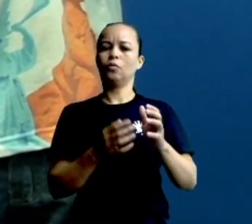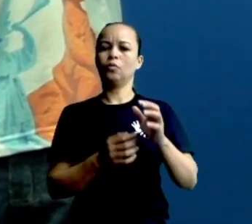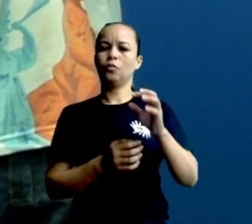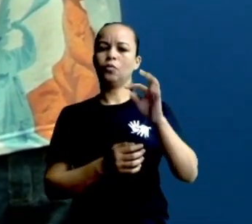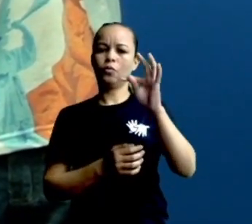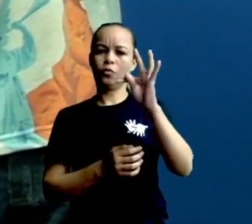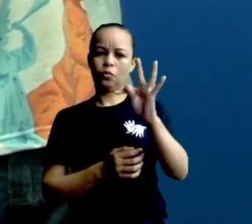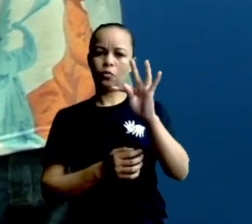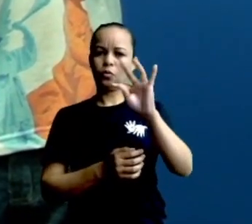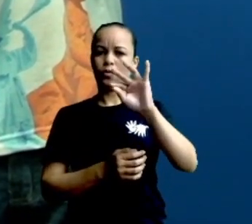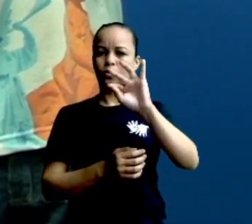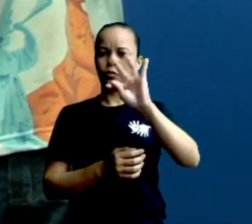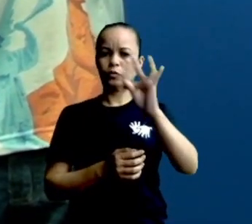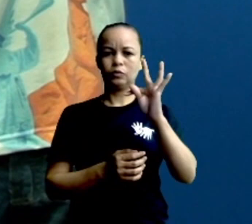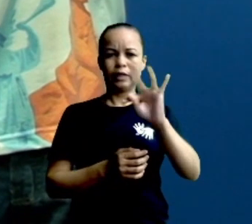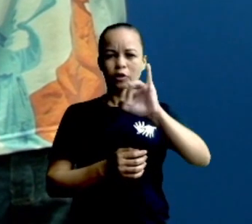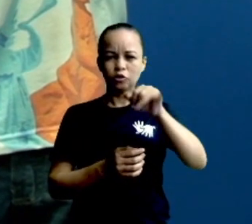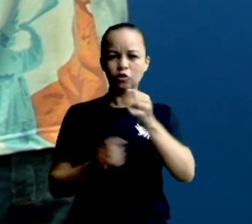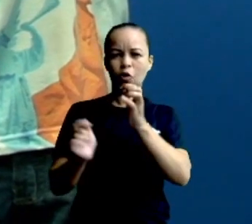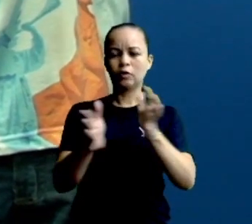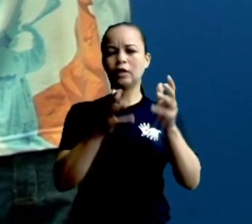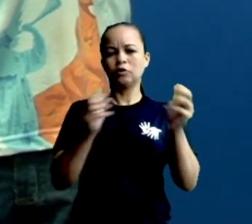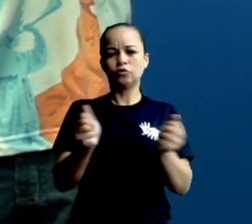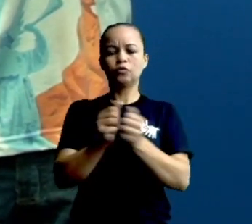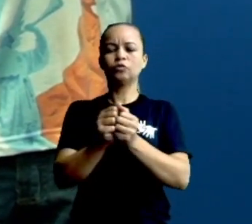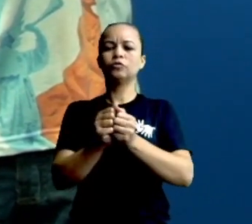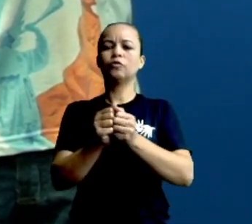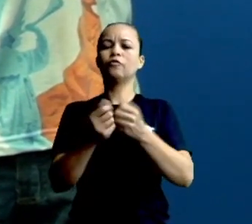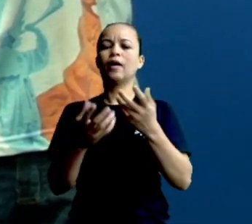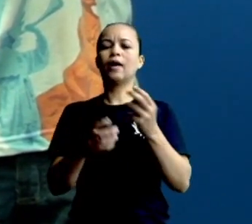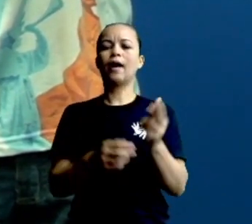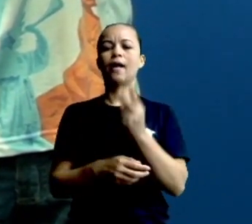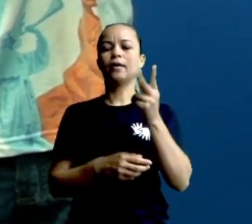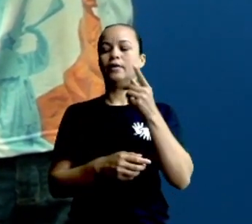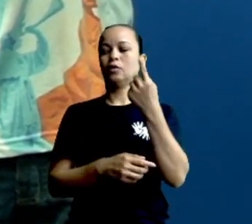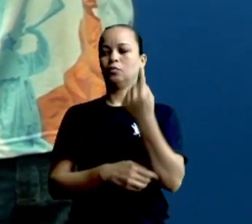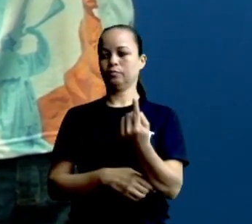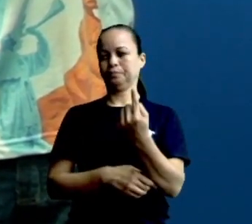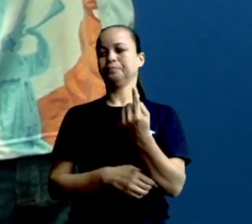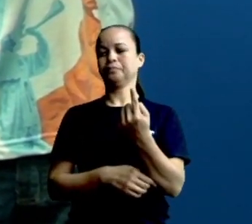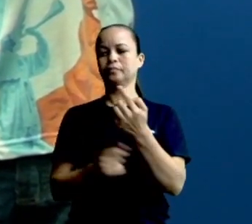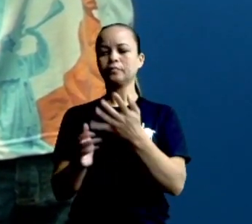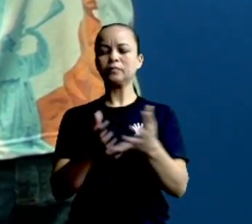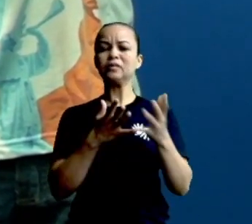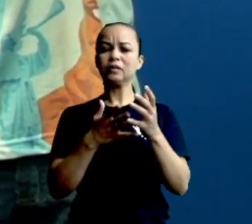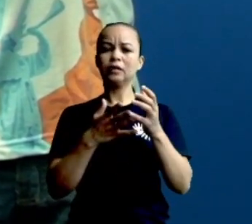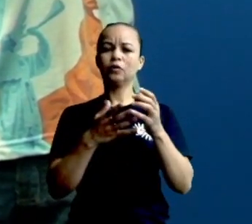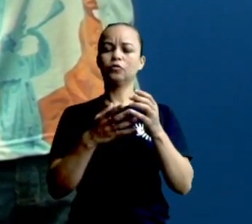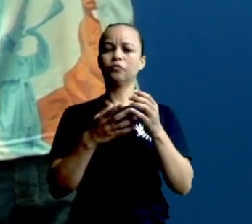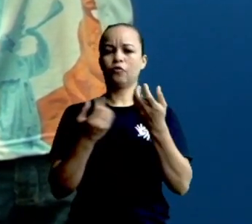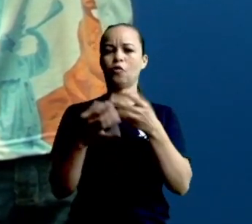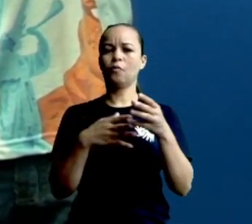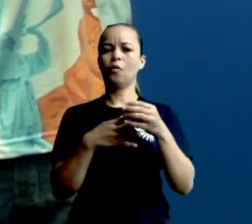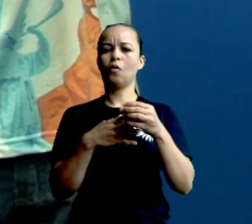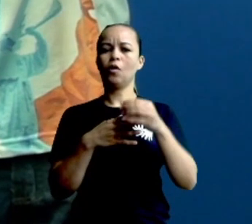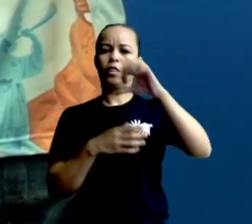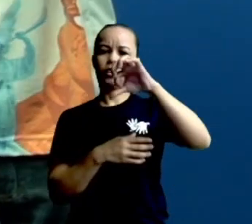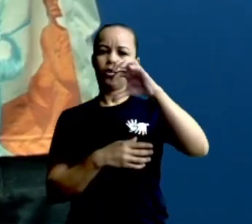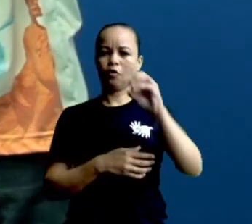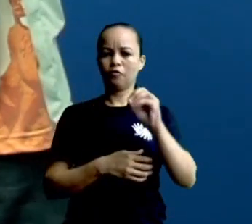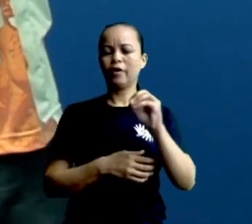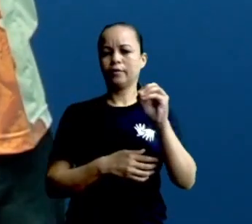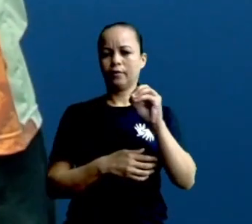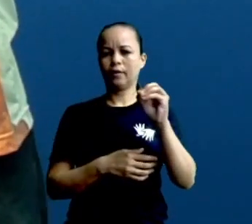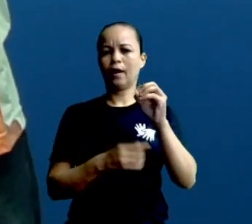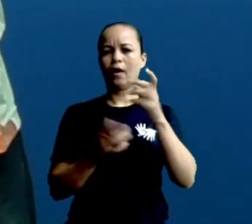1. Se o trabalho for perpendicular aqui, ó, formou 90 graus, vale 0, tá bom? Se